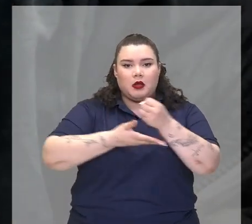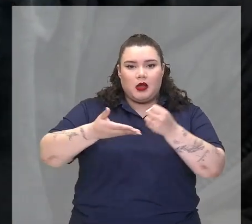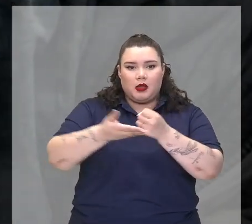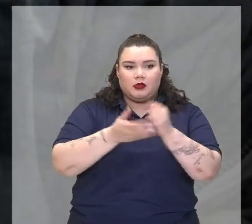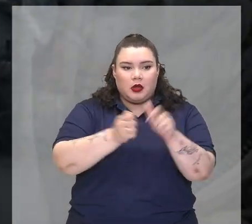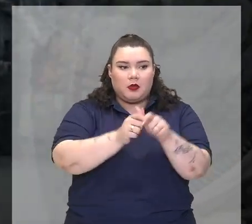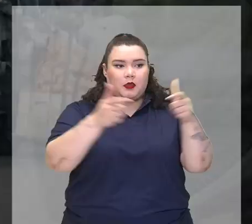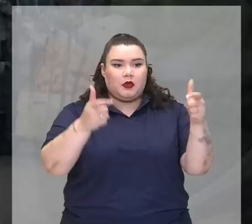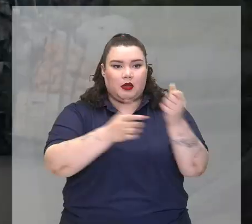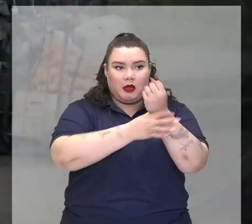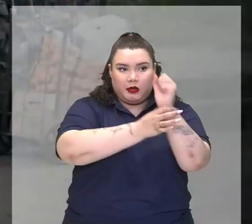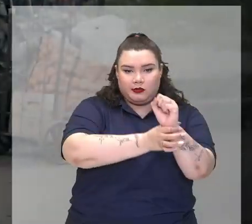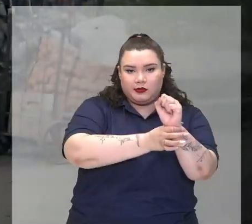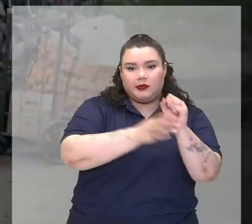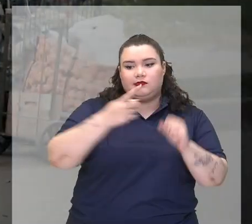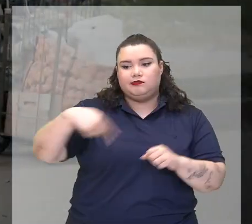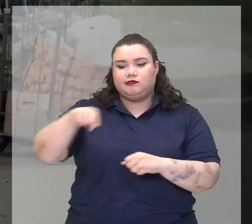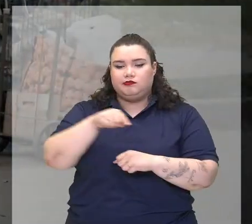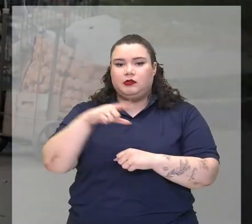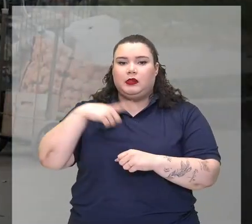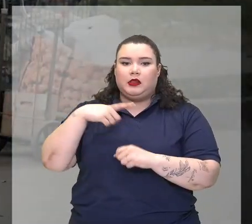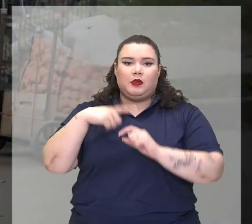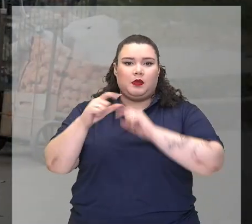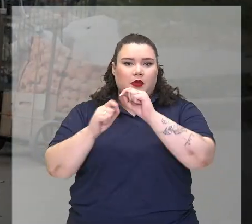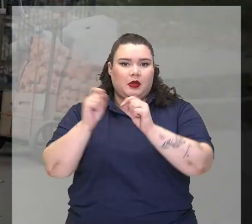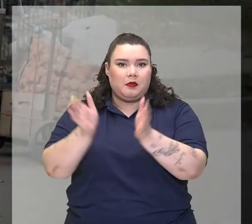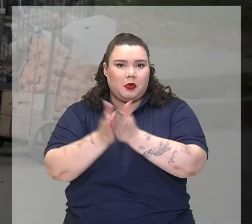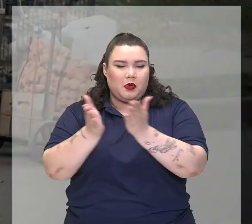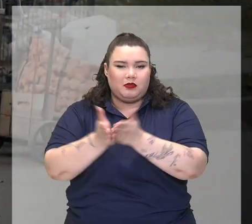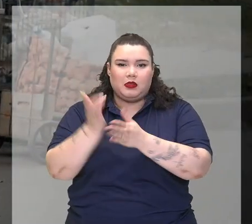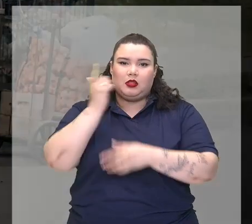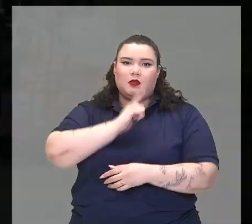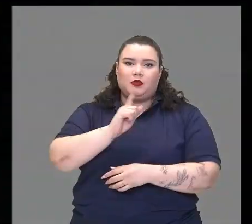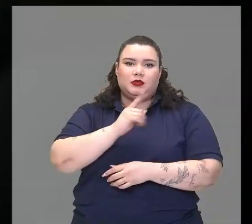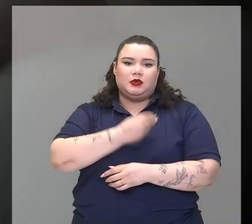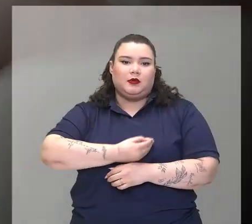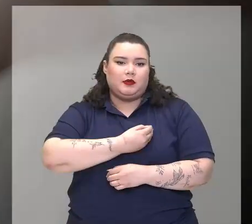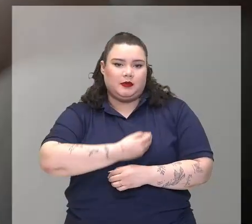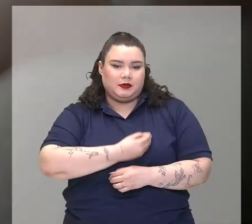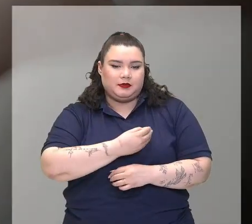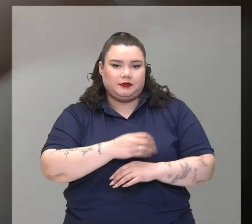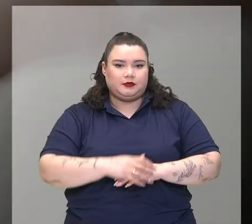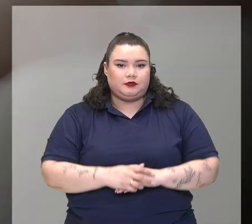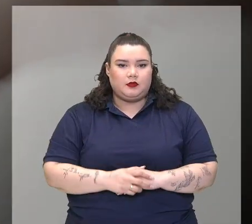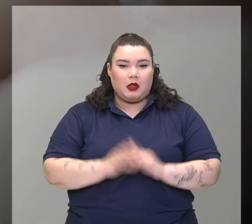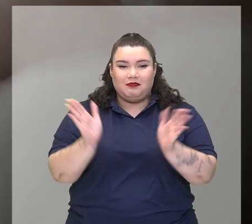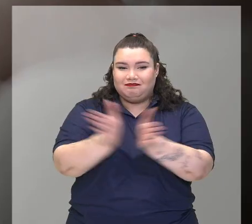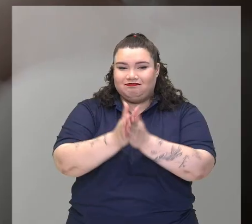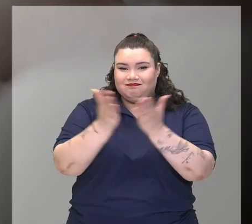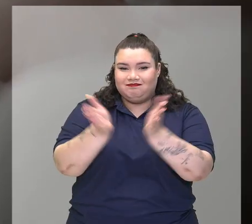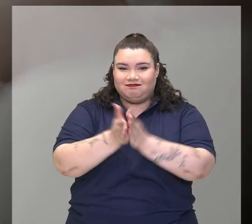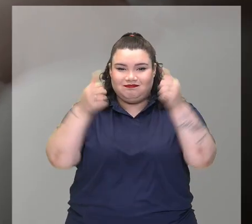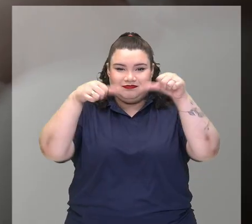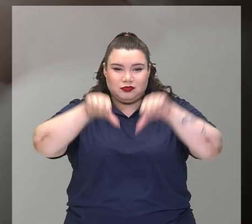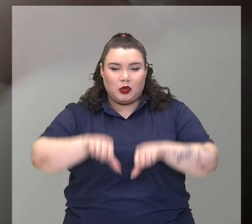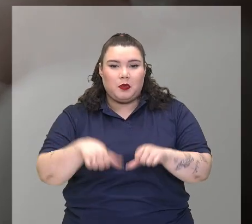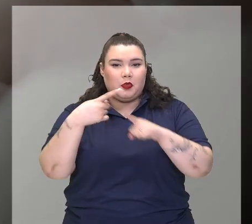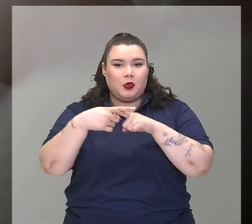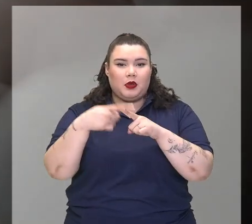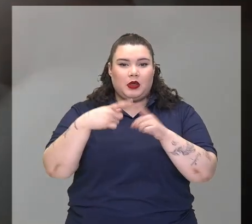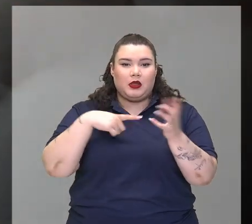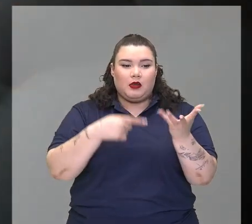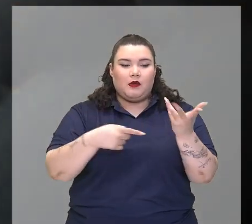muitos é garantido, torna-se um luxo inalcançável para quem vive nas ruas. A pobreza extrema é agravada por fatores como